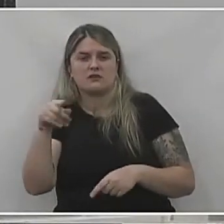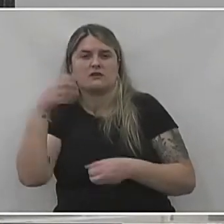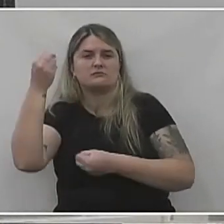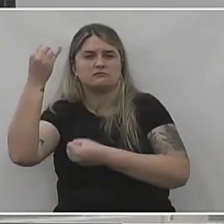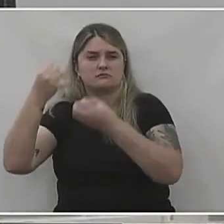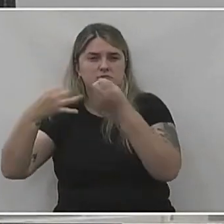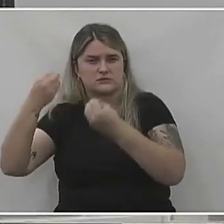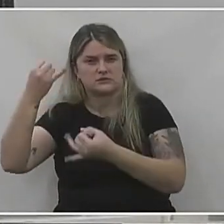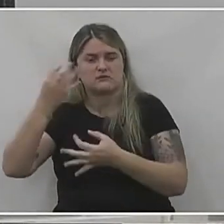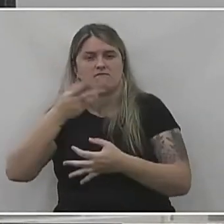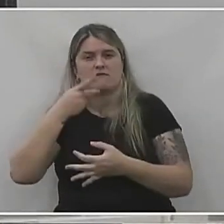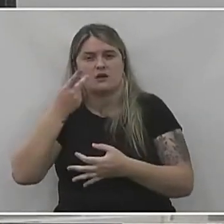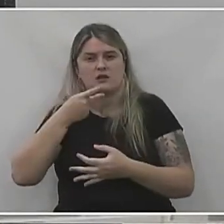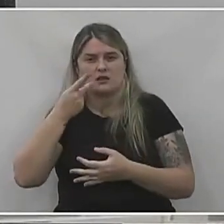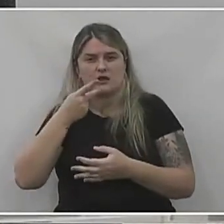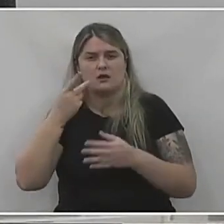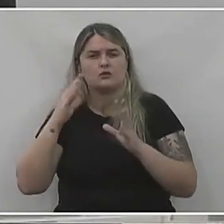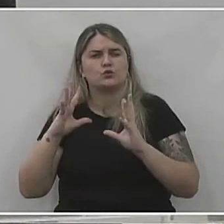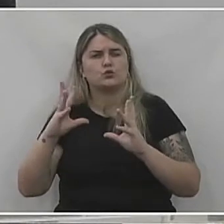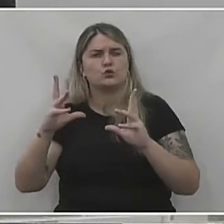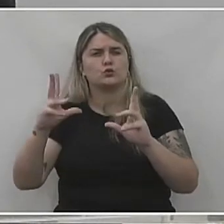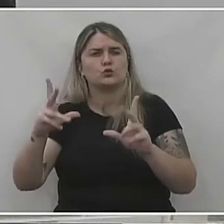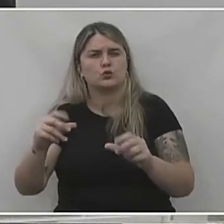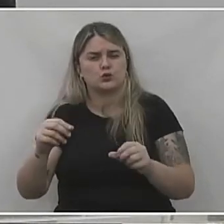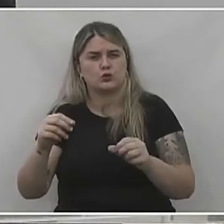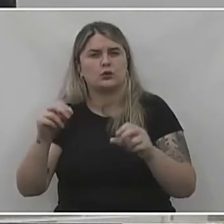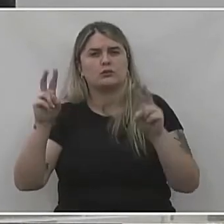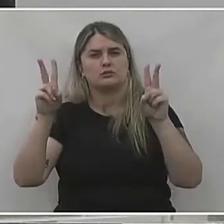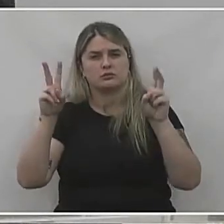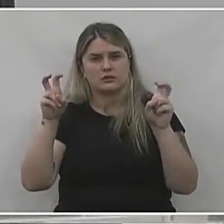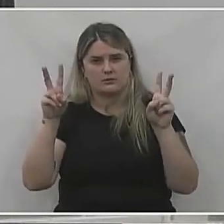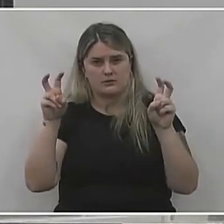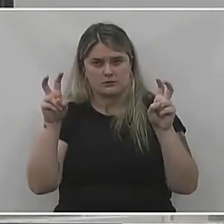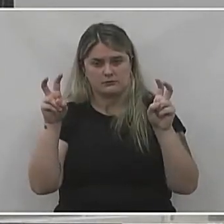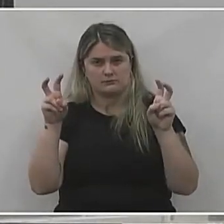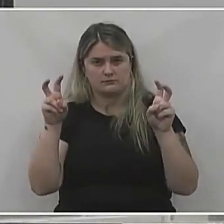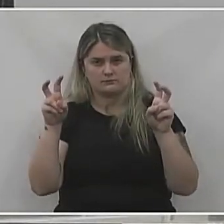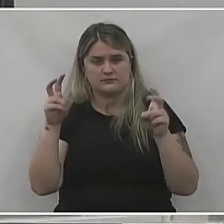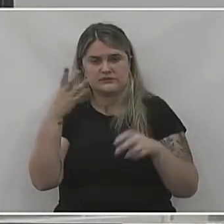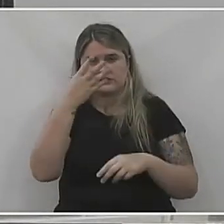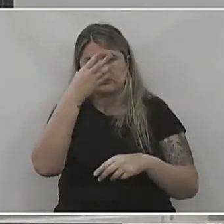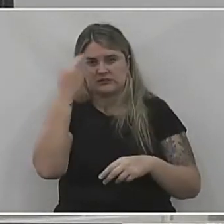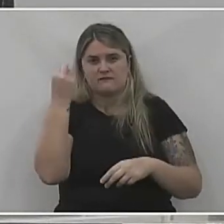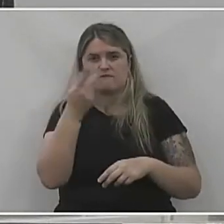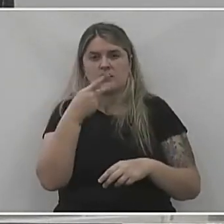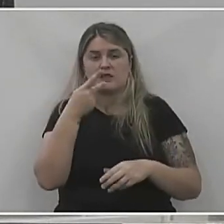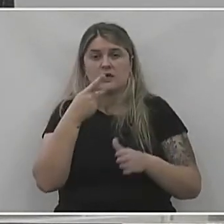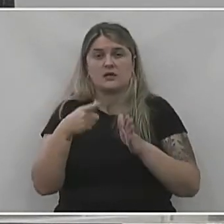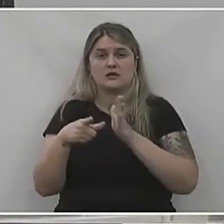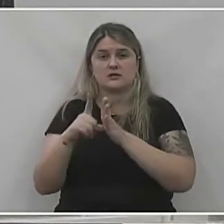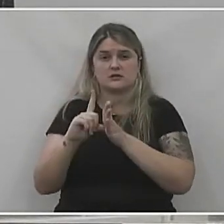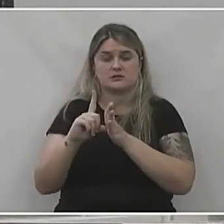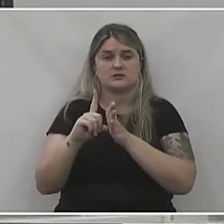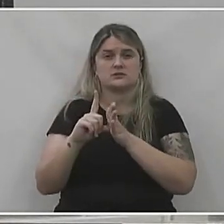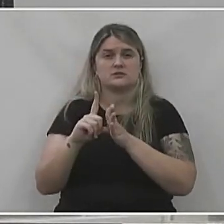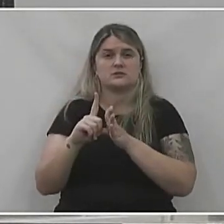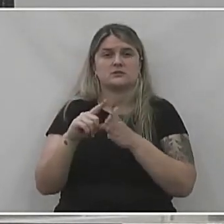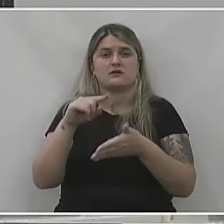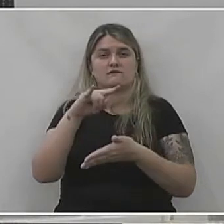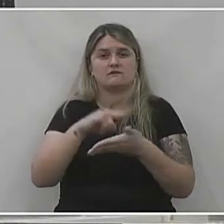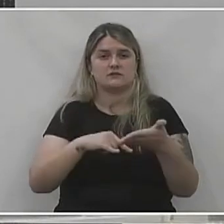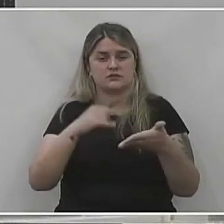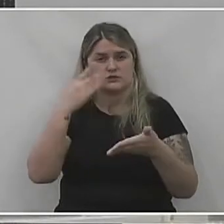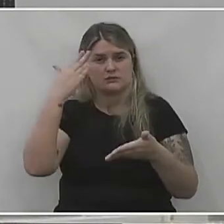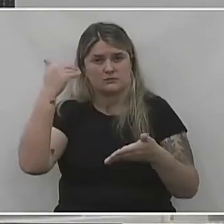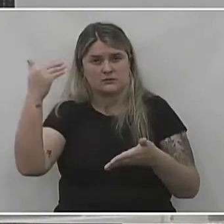explanando a respeito de todos esses assuntos esse de comentar essa também a respeito